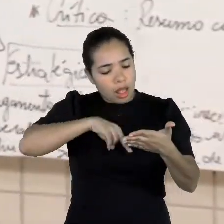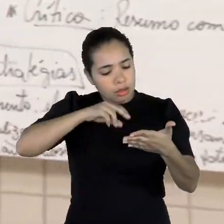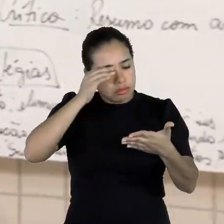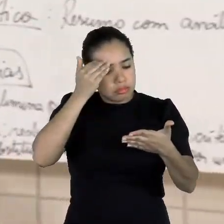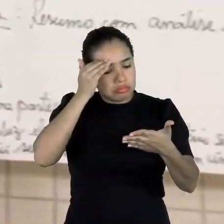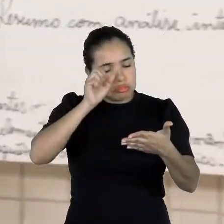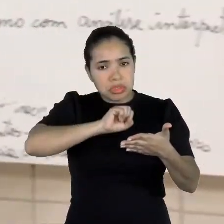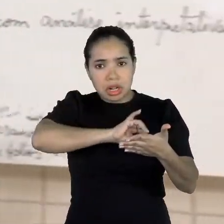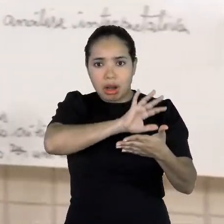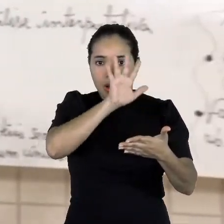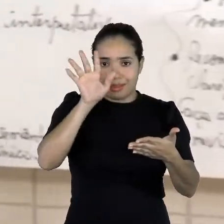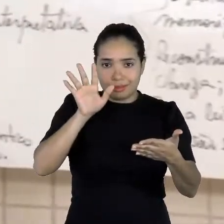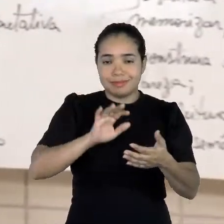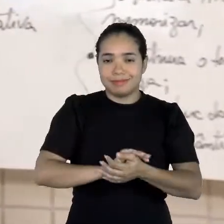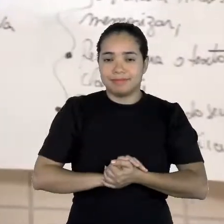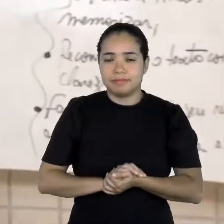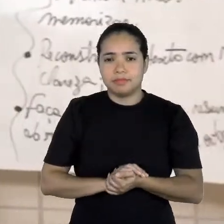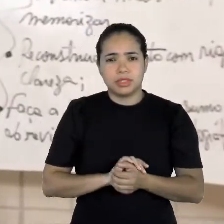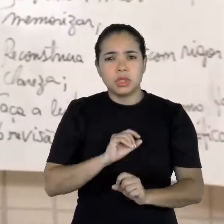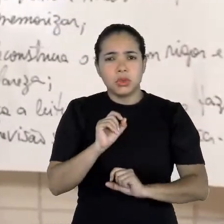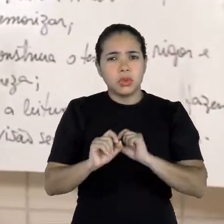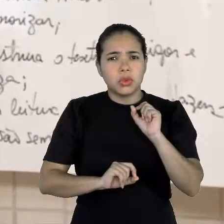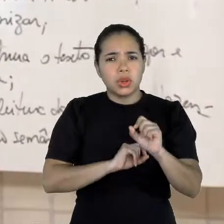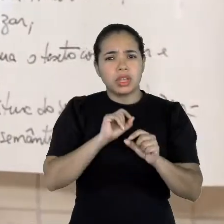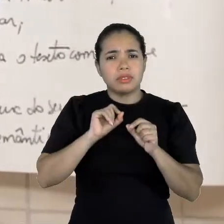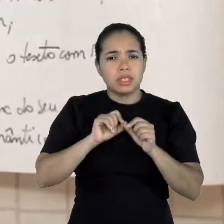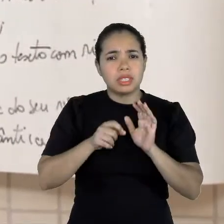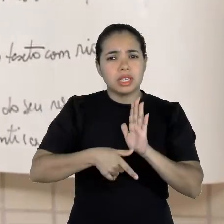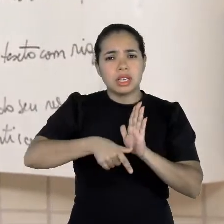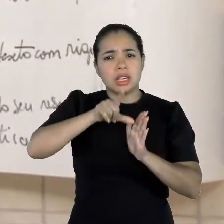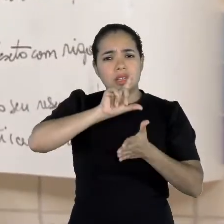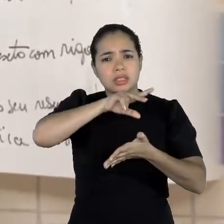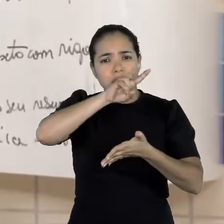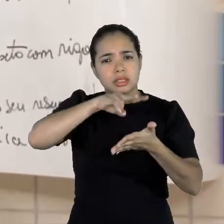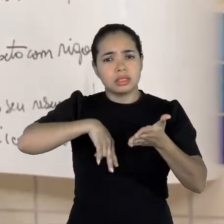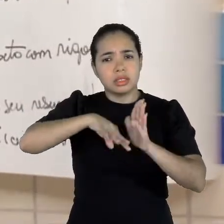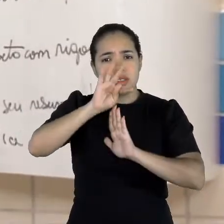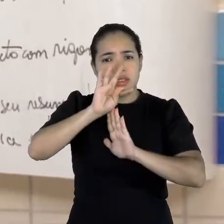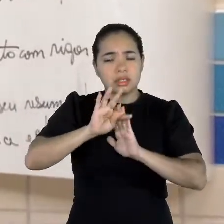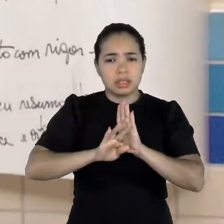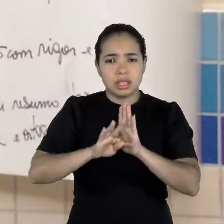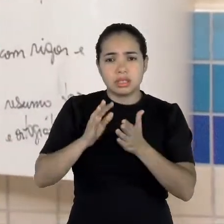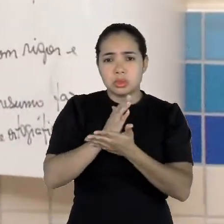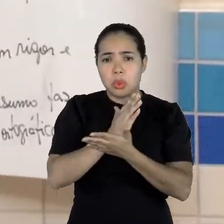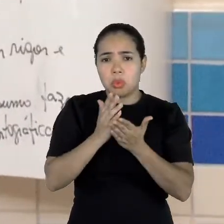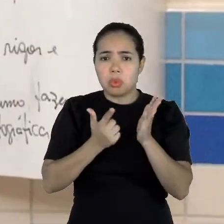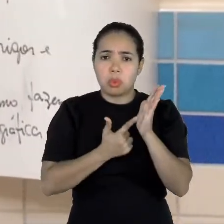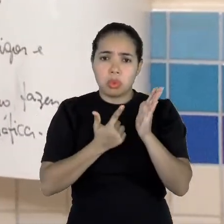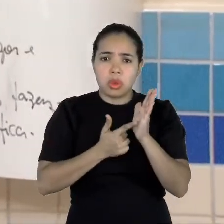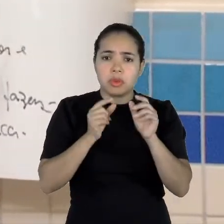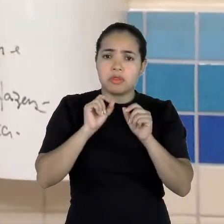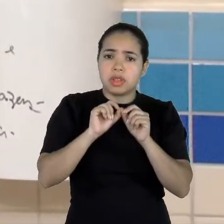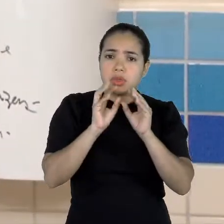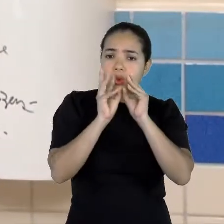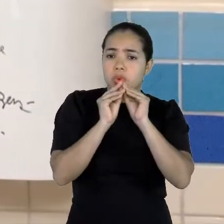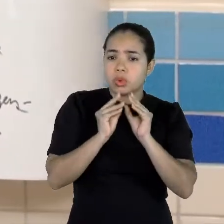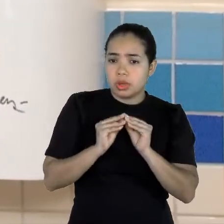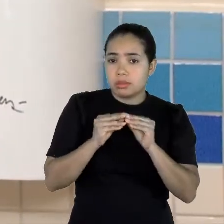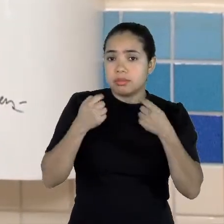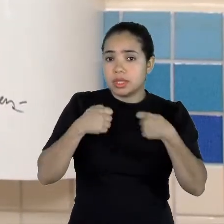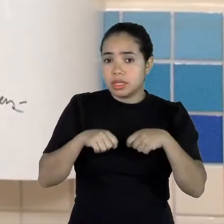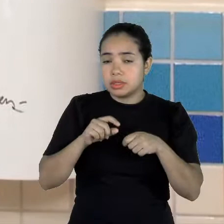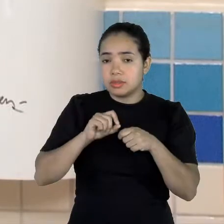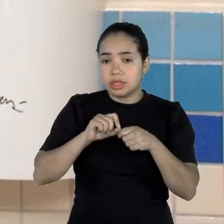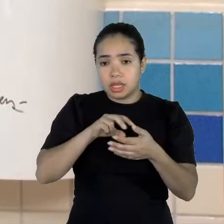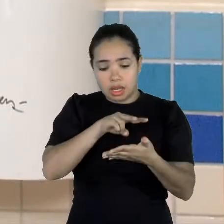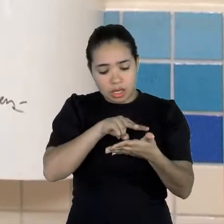fazer antes de ler algum texto, começar a leitura de algum livro, fazer um resumo? Eu devo fazer uma